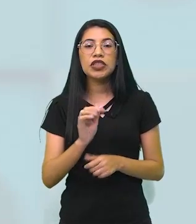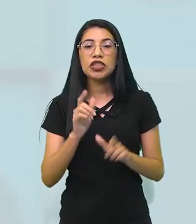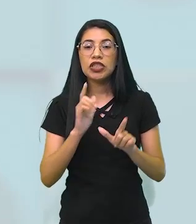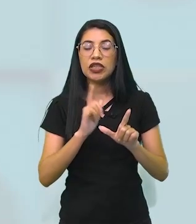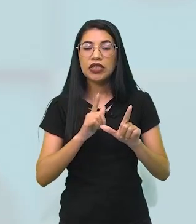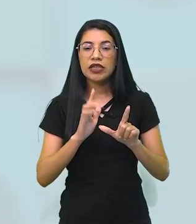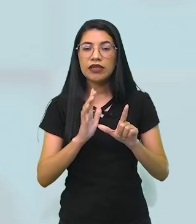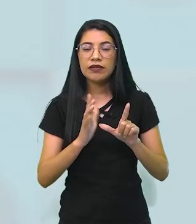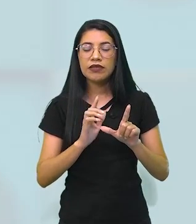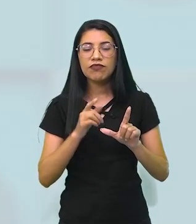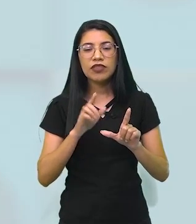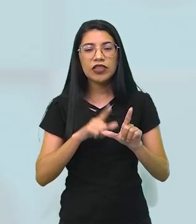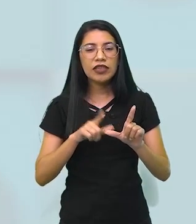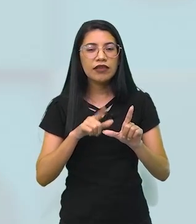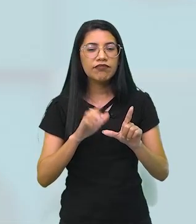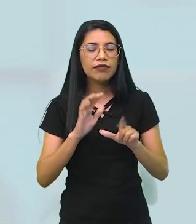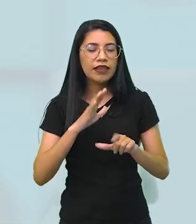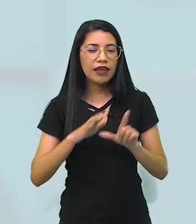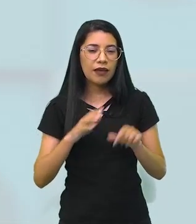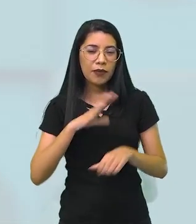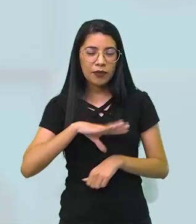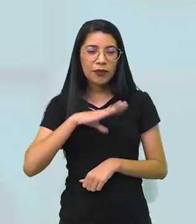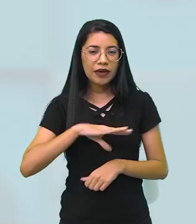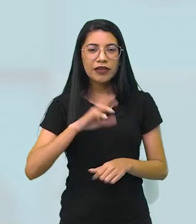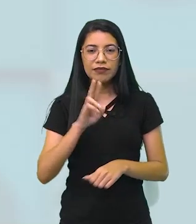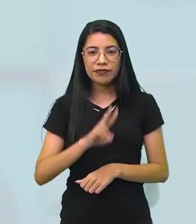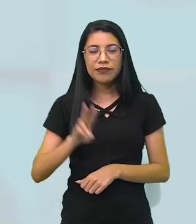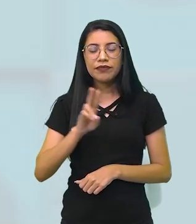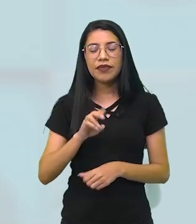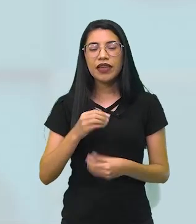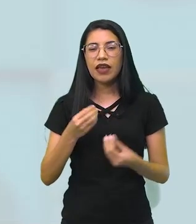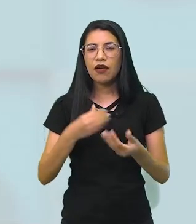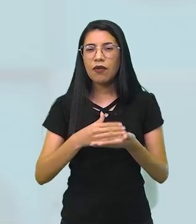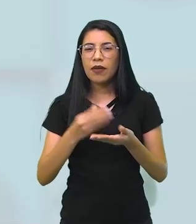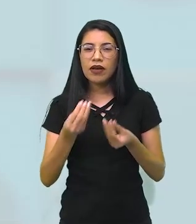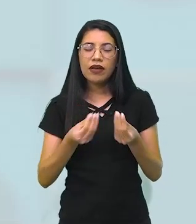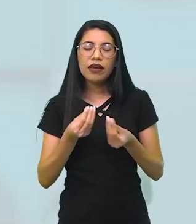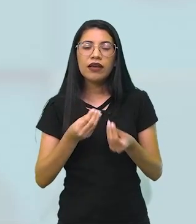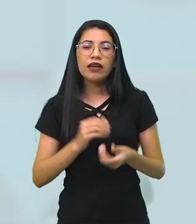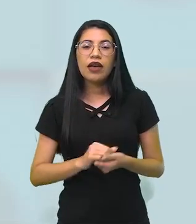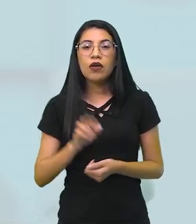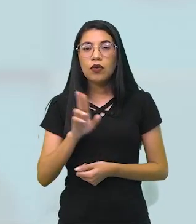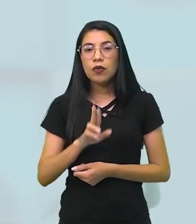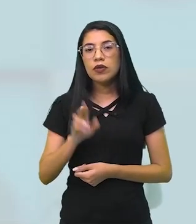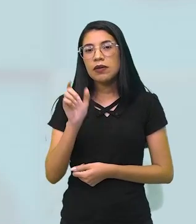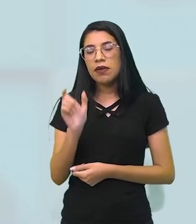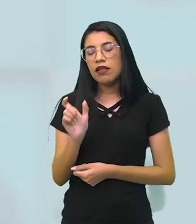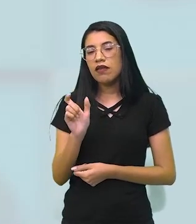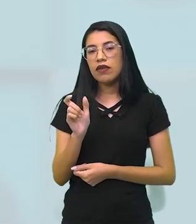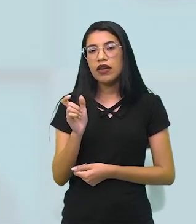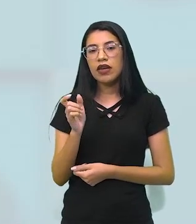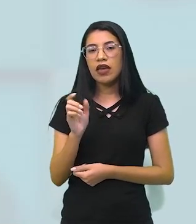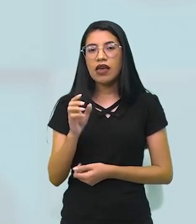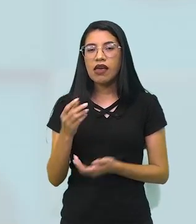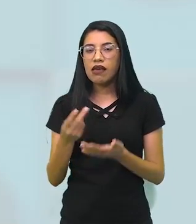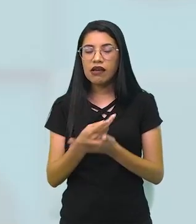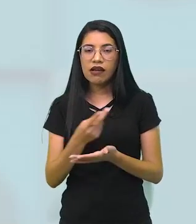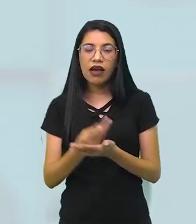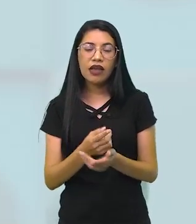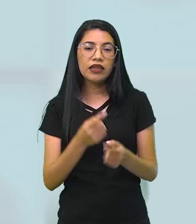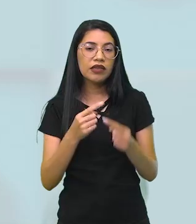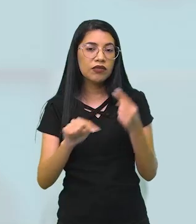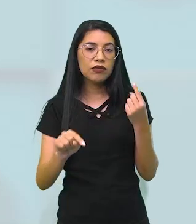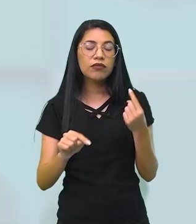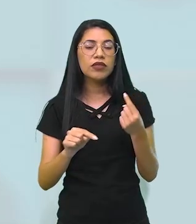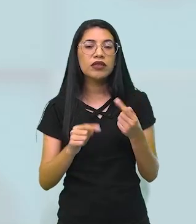gente se depara né com algumas pessoas falando né com com eu utilizo a palavra que não são corretas segundo a